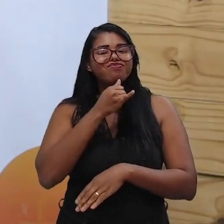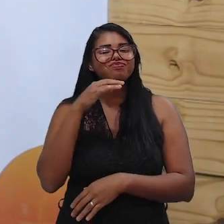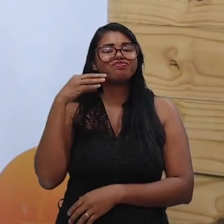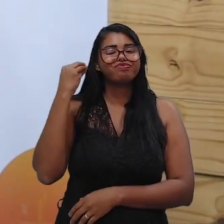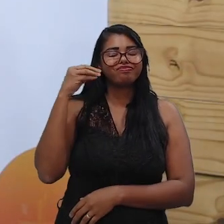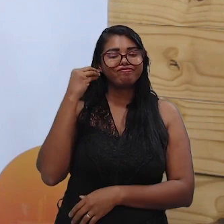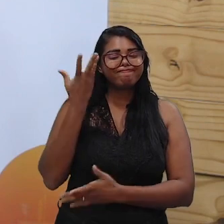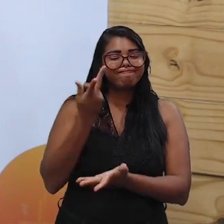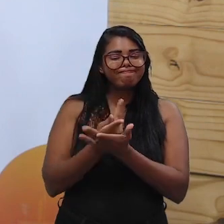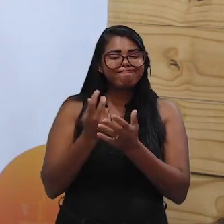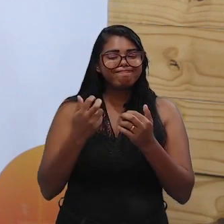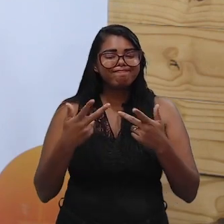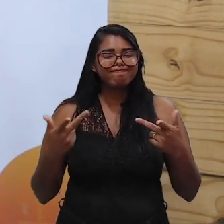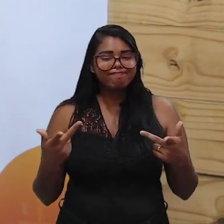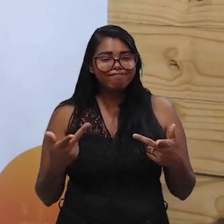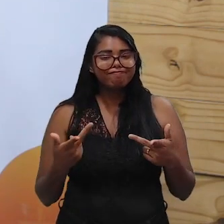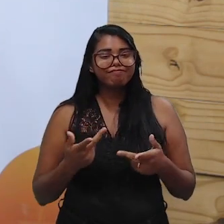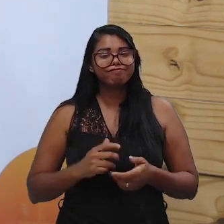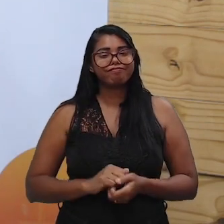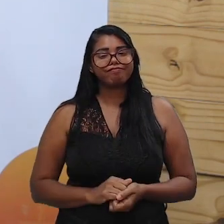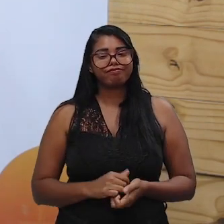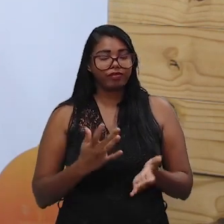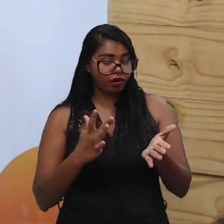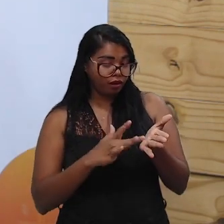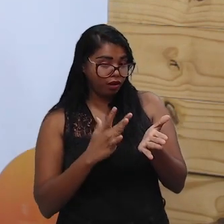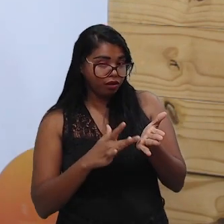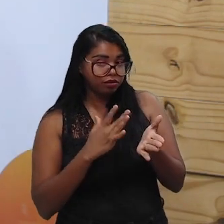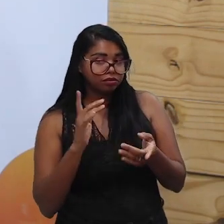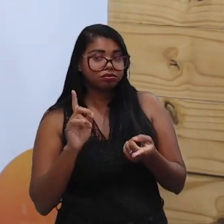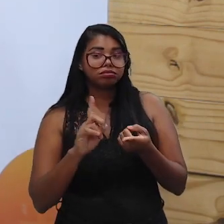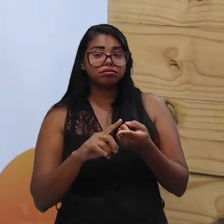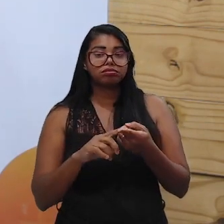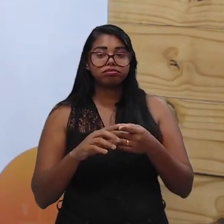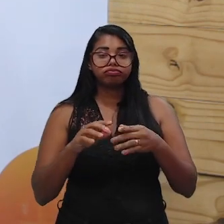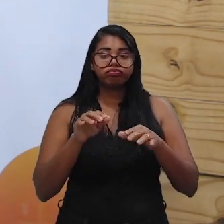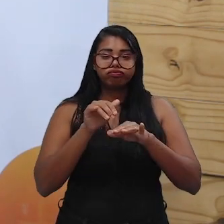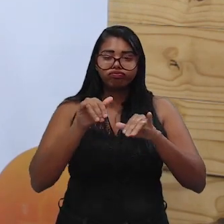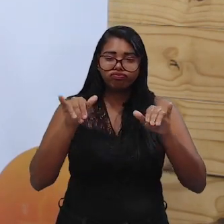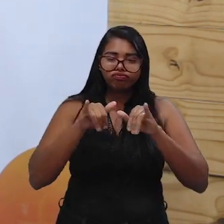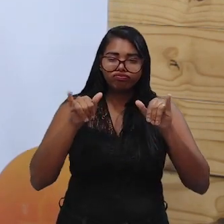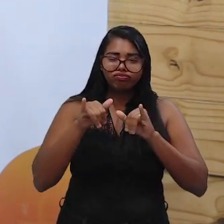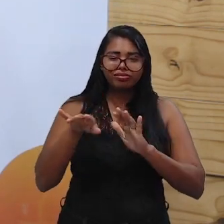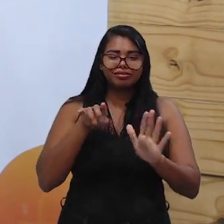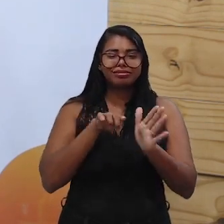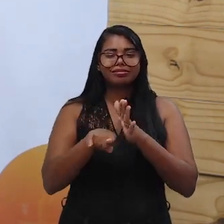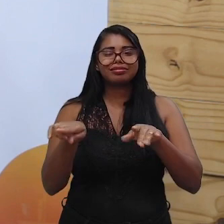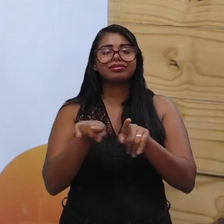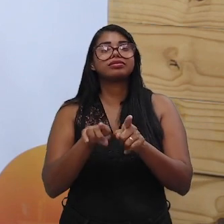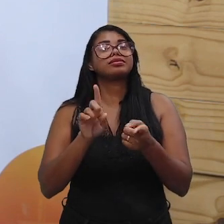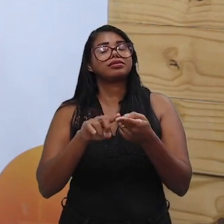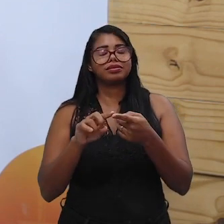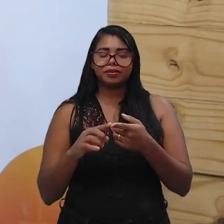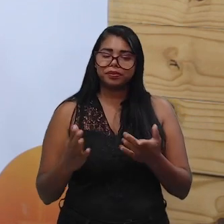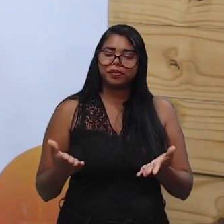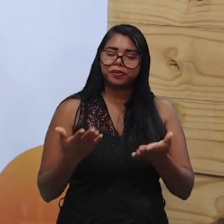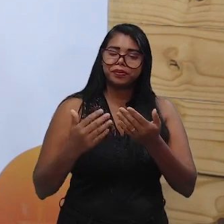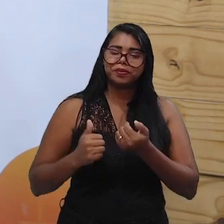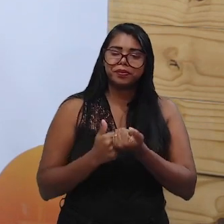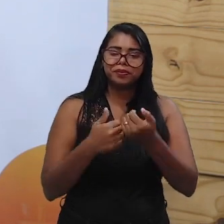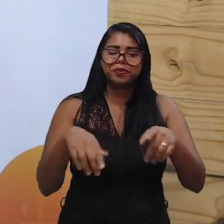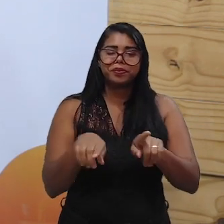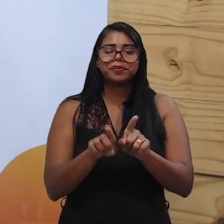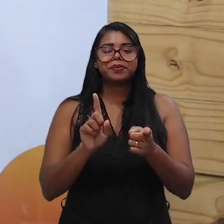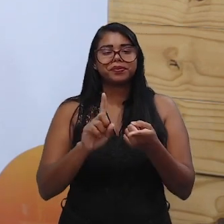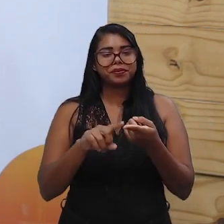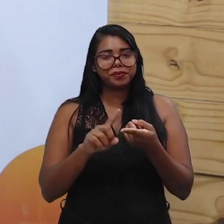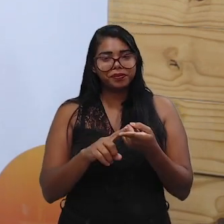ter casos. O podcast também vai te trazer ali alguns questionamentos que vão te ajudar. E